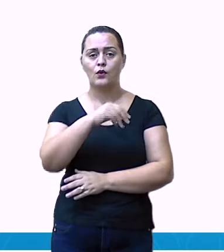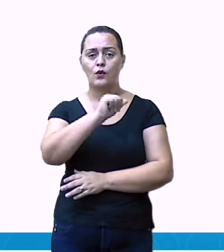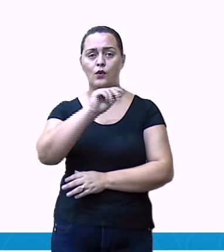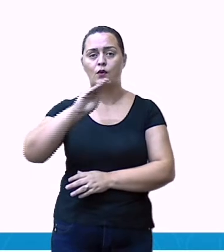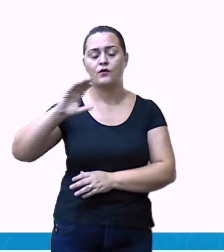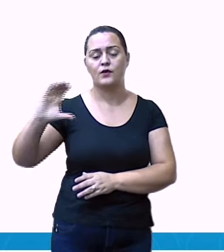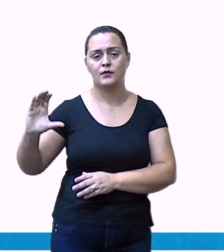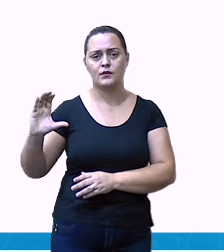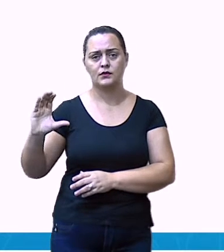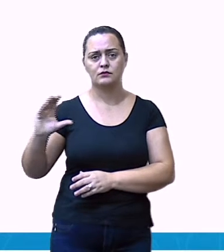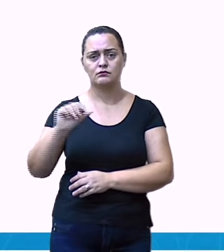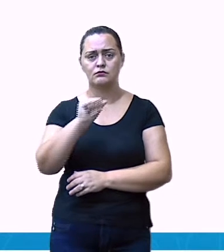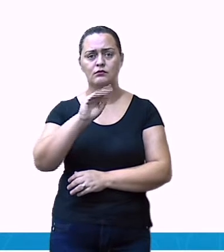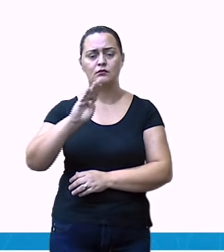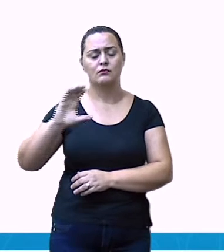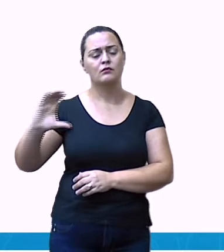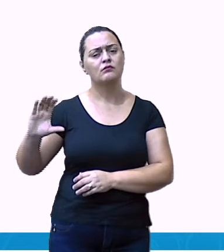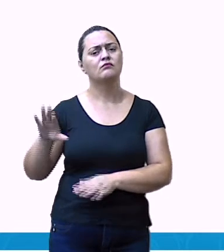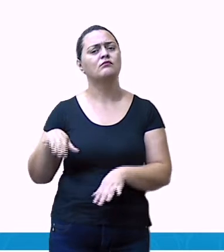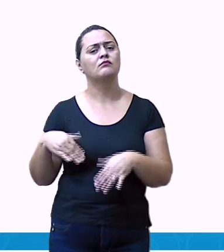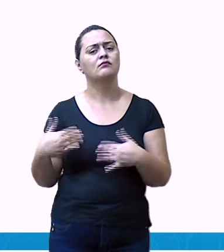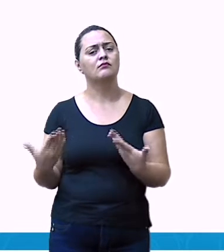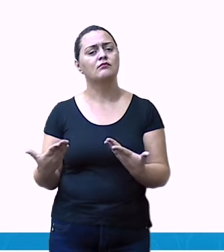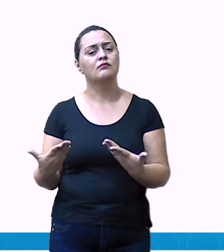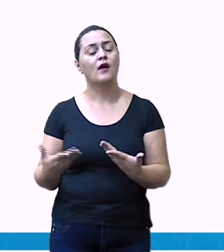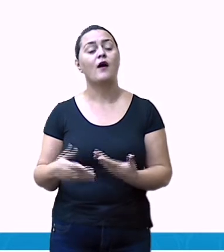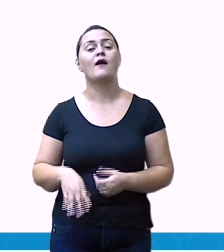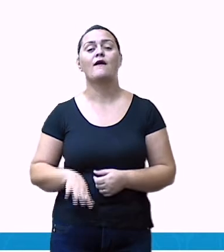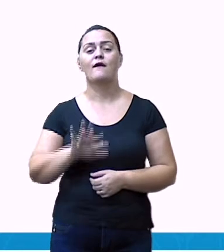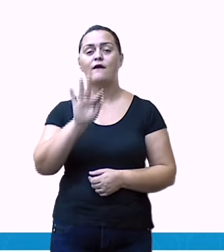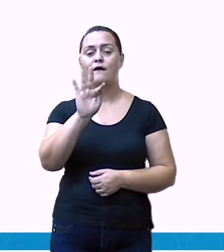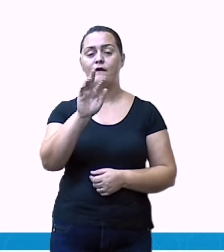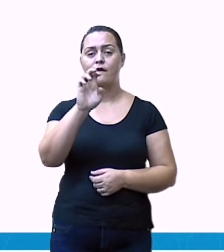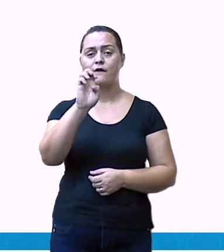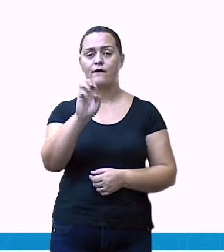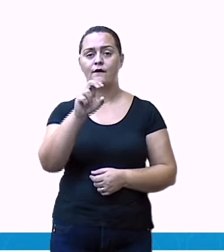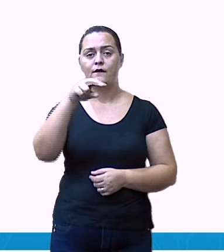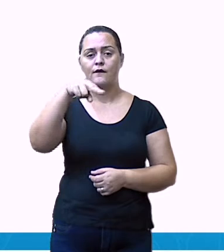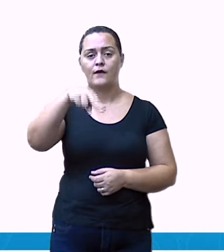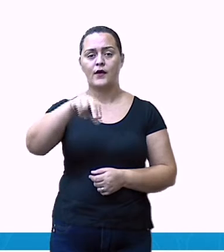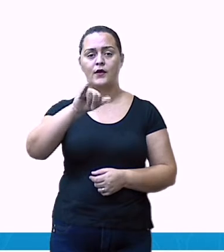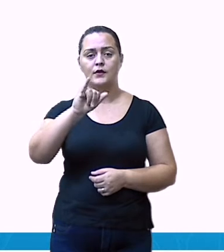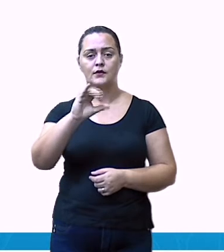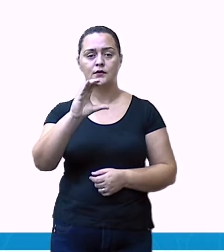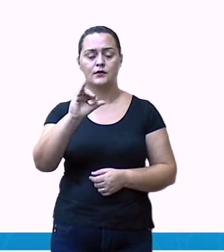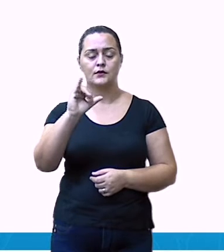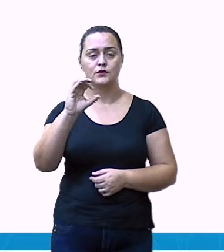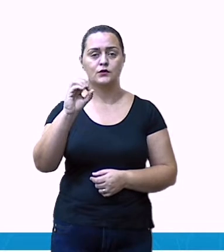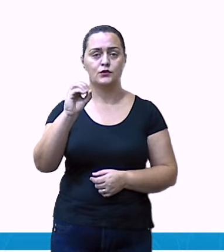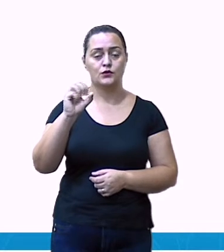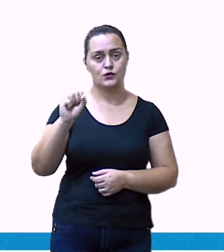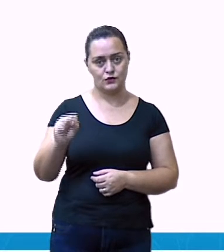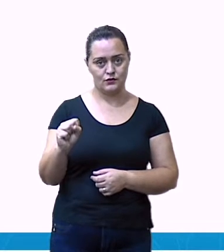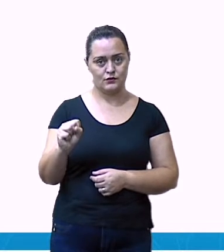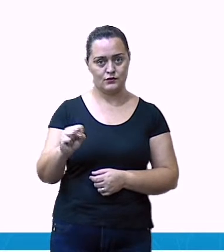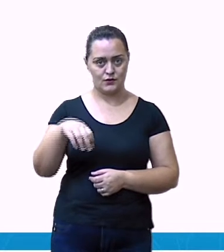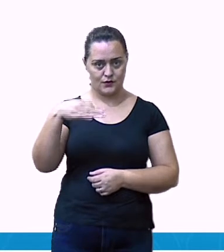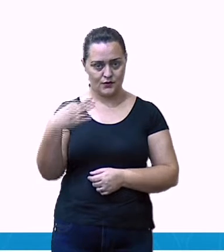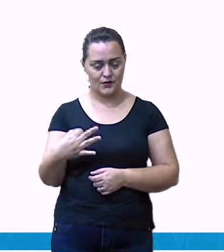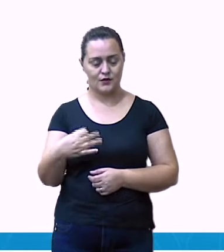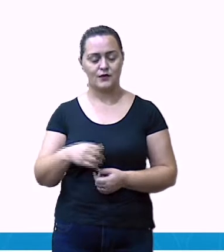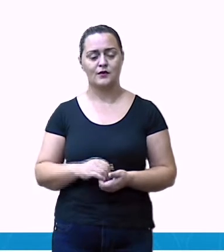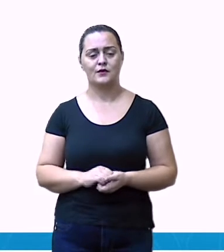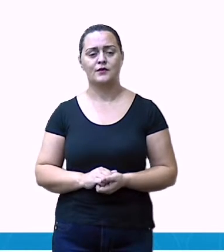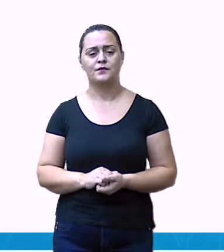Quem lembra? Foram os fenícios. Foi através deles que chegamos ao alfabeto de